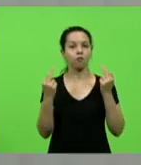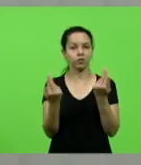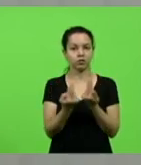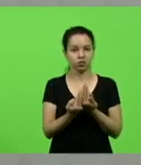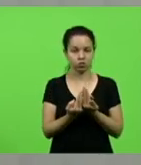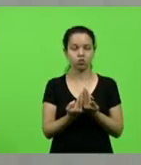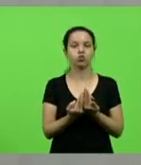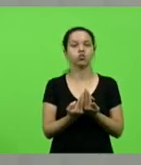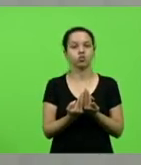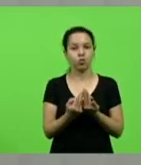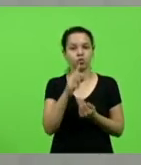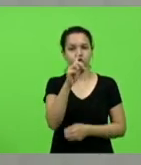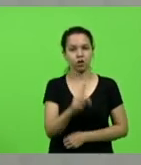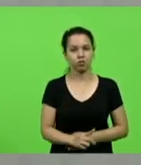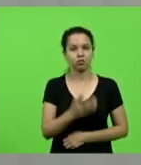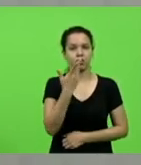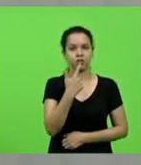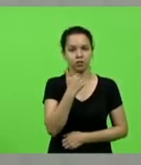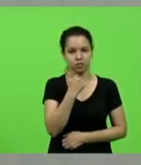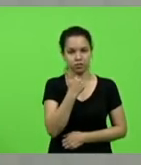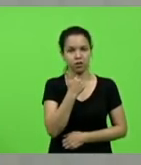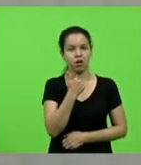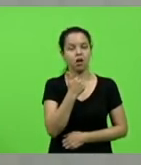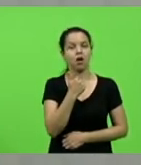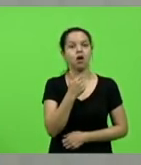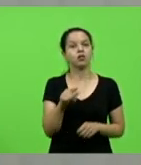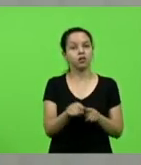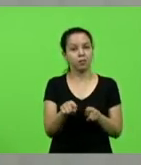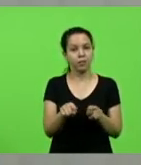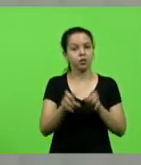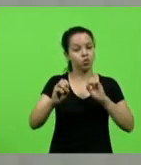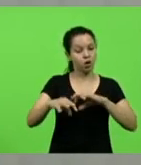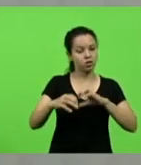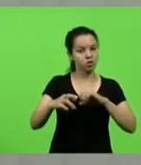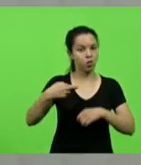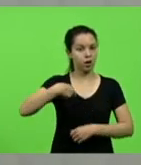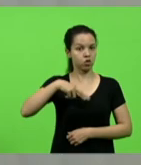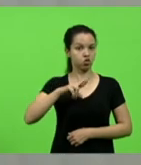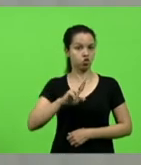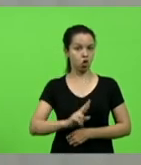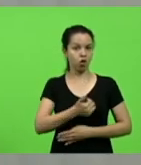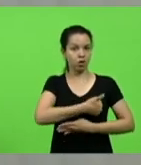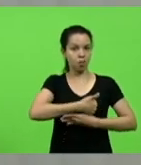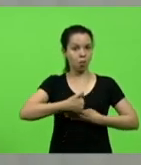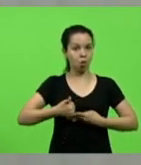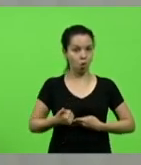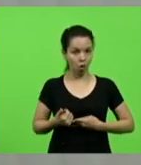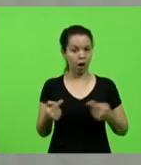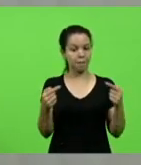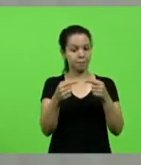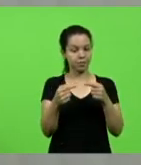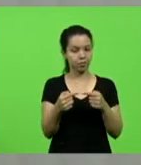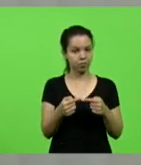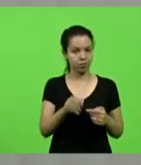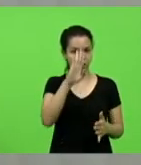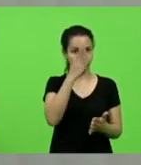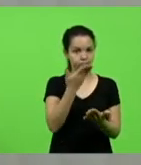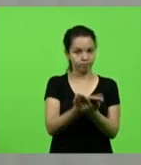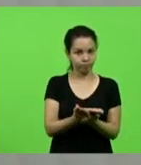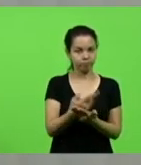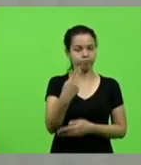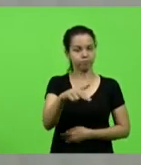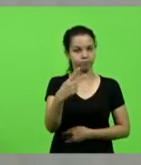o direito a que recebam a educação religiosa e moral que esteja de acordo com suas próprias convicções, conforme o